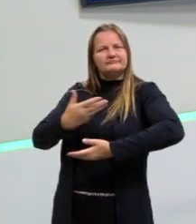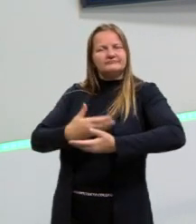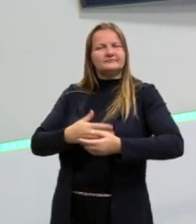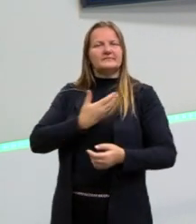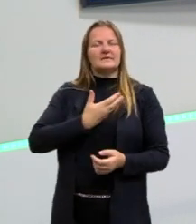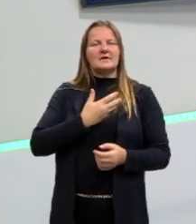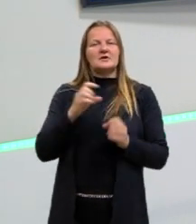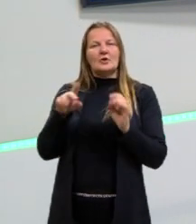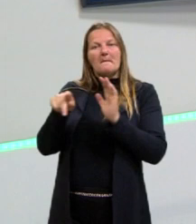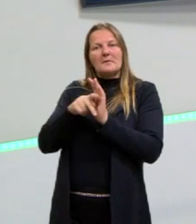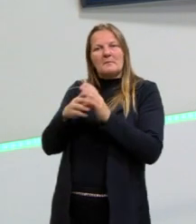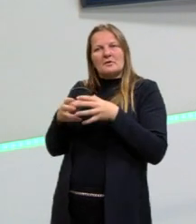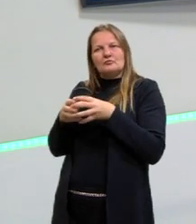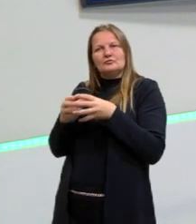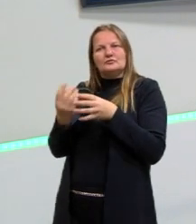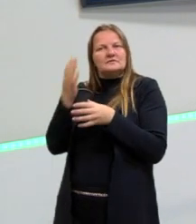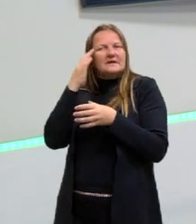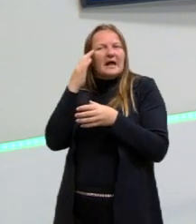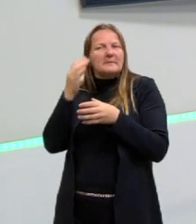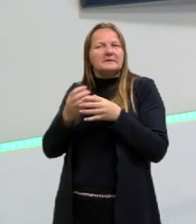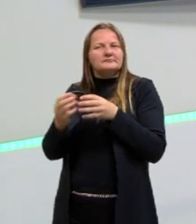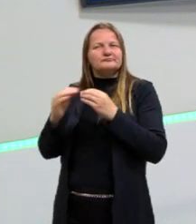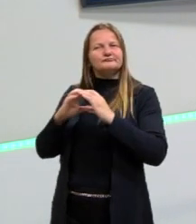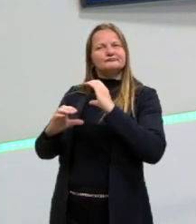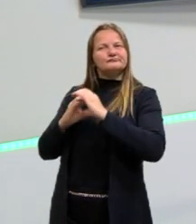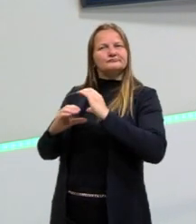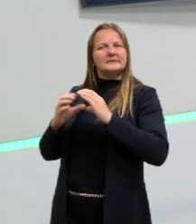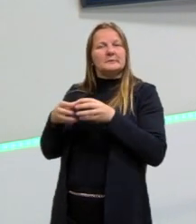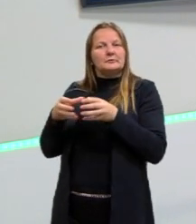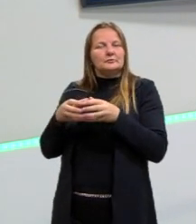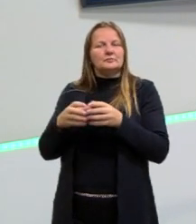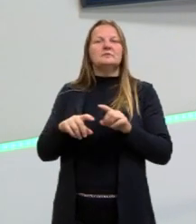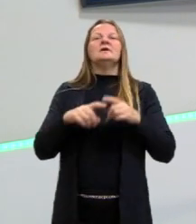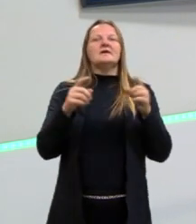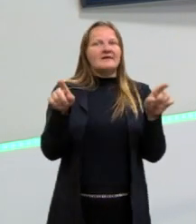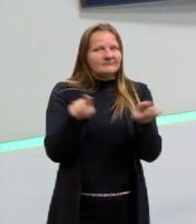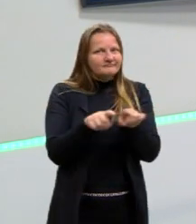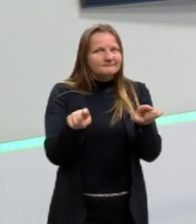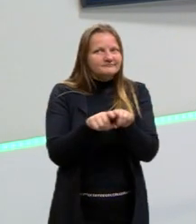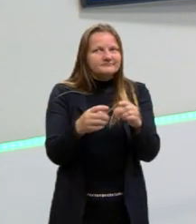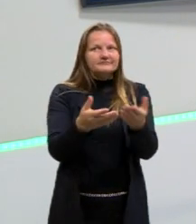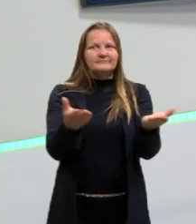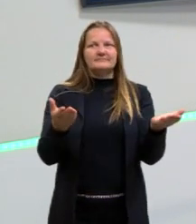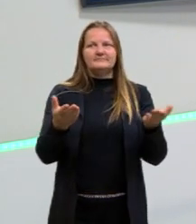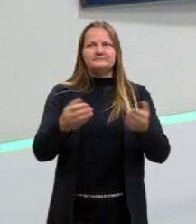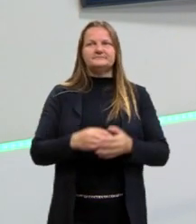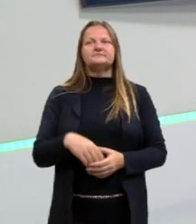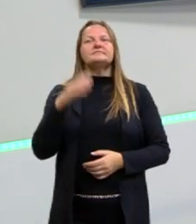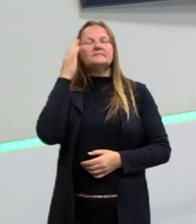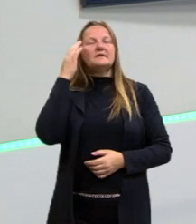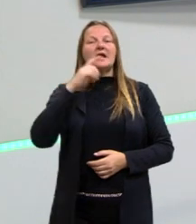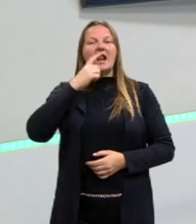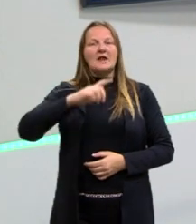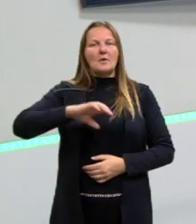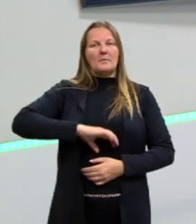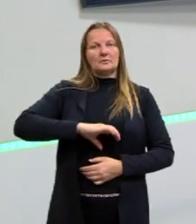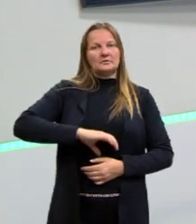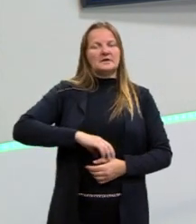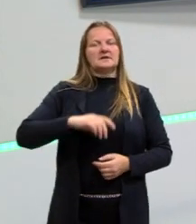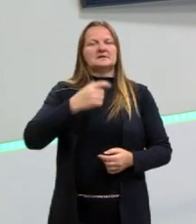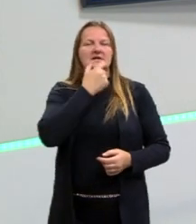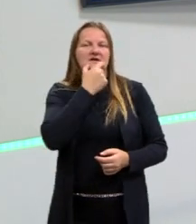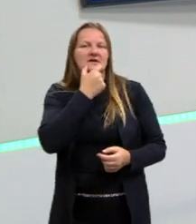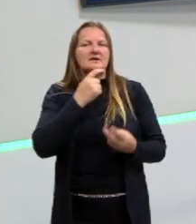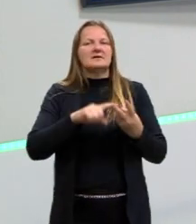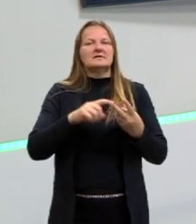de vocês, que só vocês conseguem se comunicar. Aqui é a mesma coisa. Quando a gente fala em língua portuguesa, língua